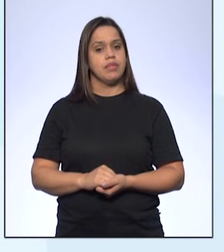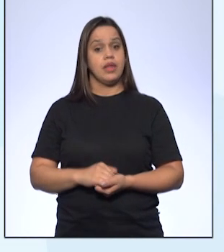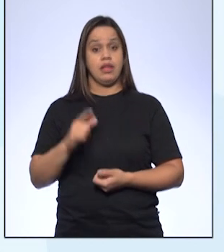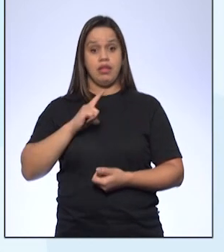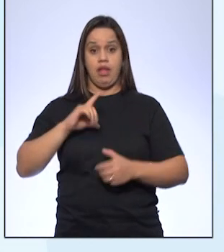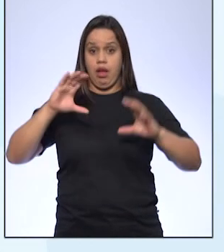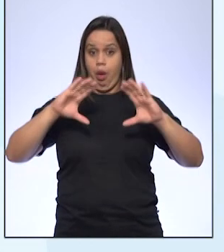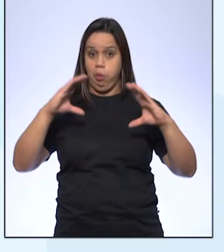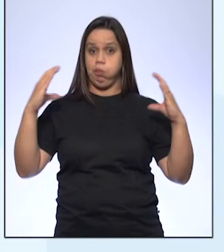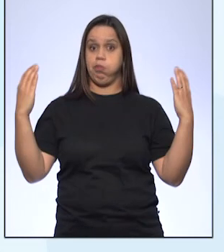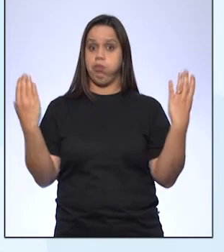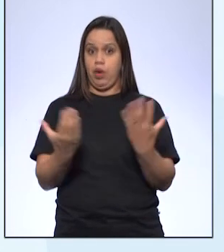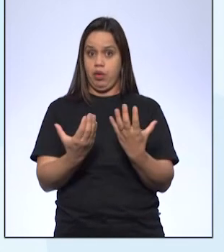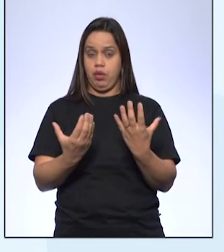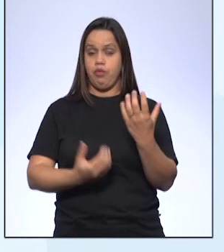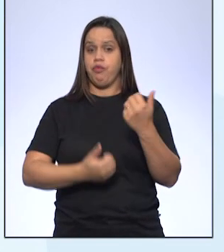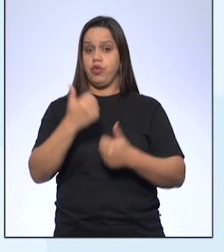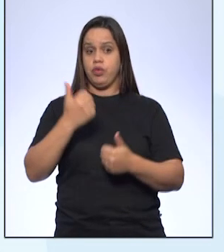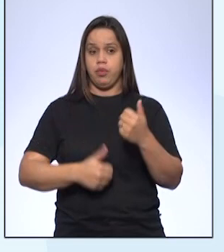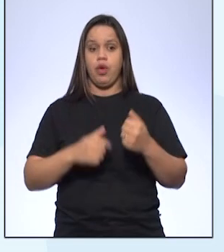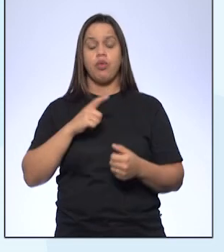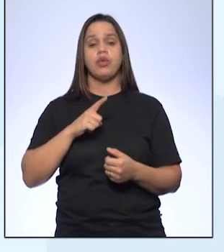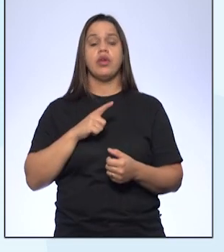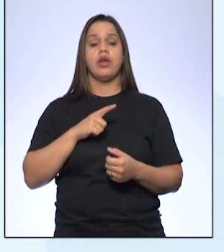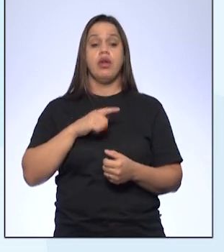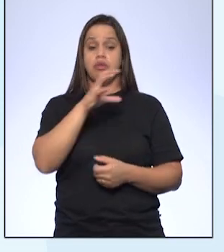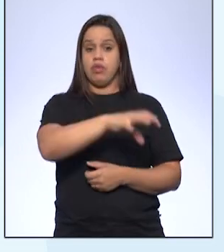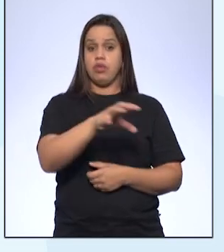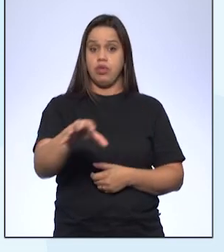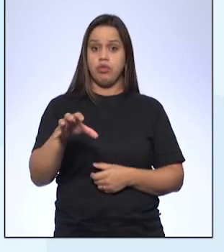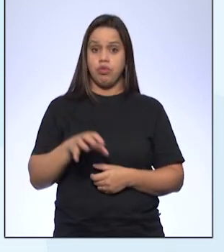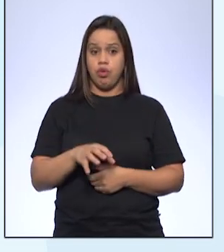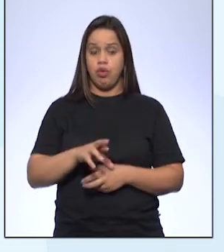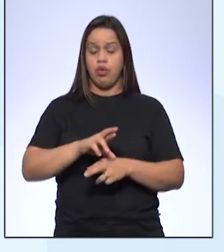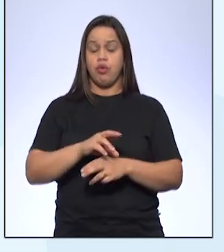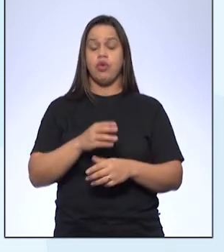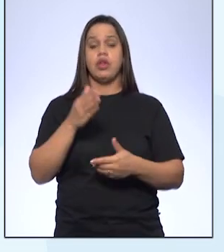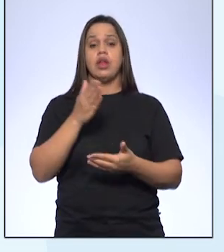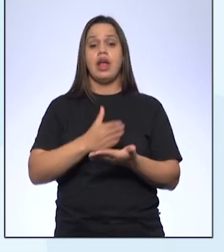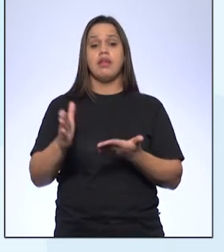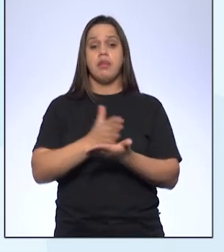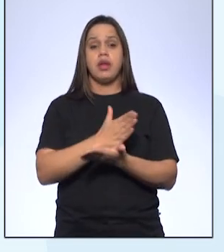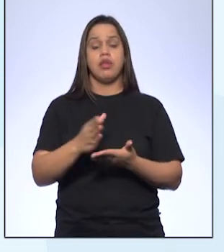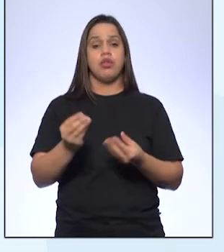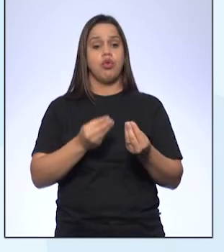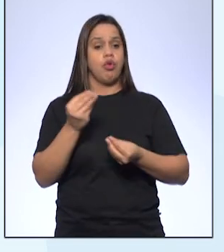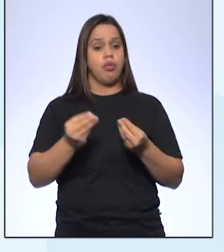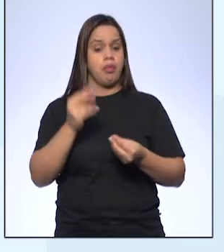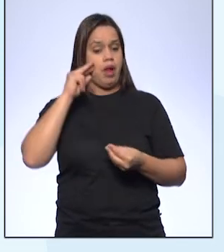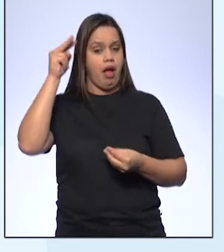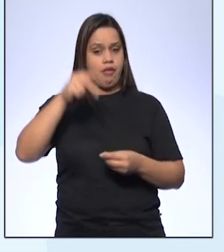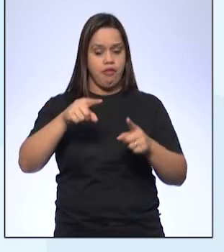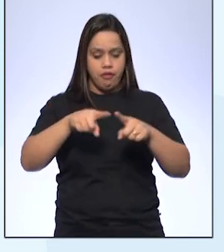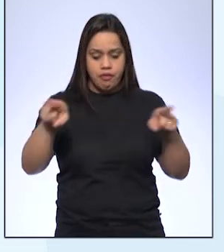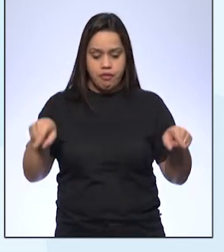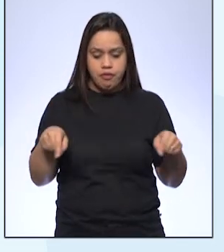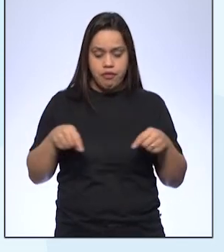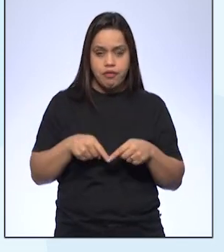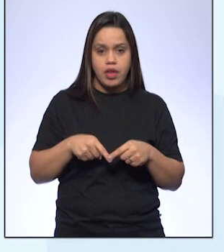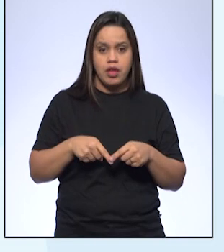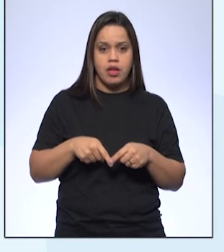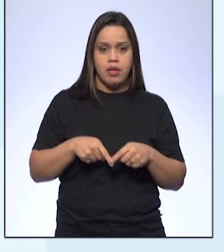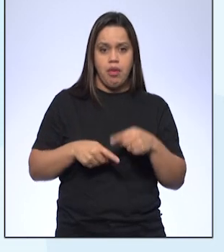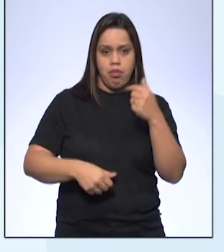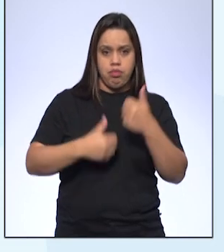estádio aí de futebol, os setores são divididos conforme a posição em relação ao campo. Se ele está ali